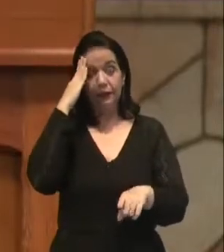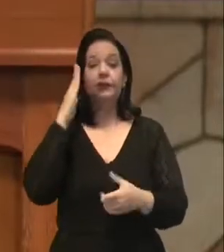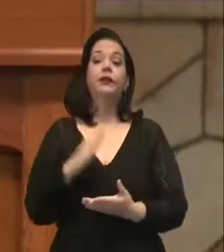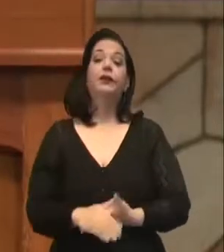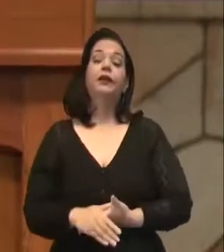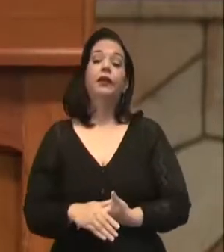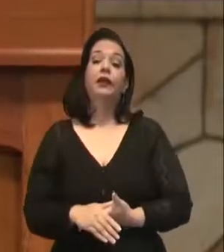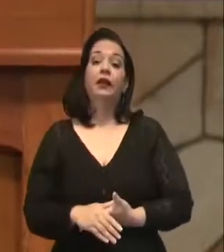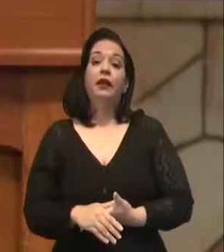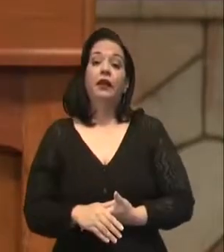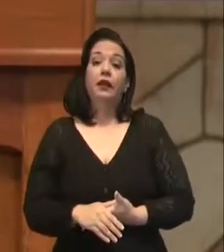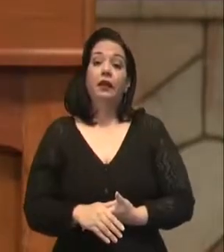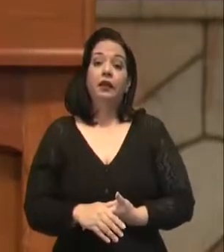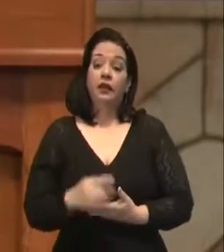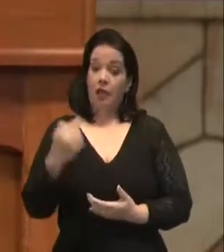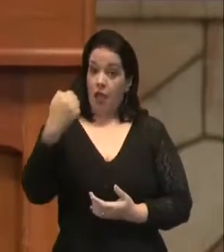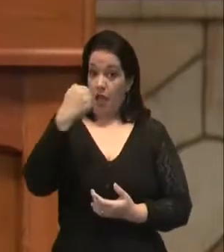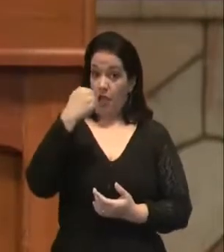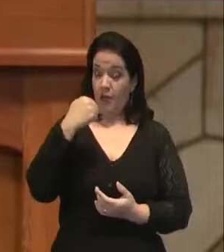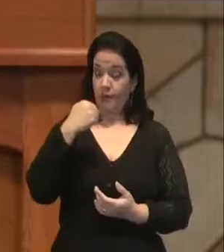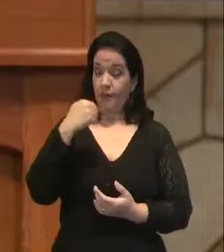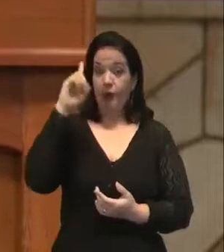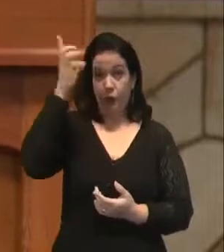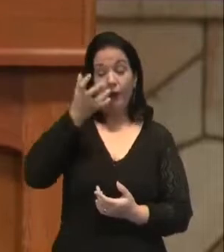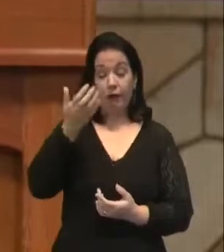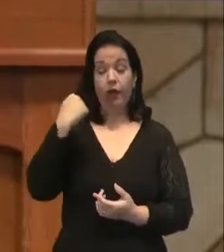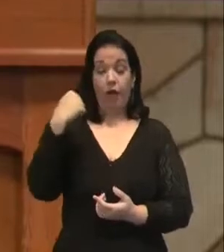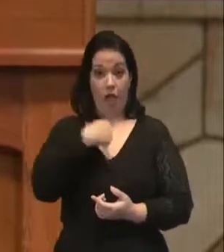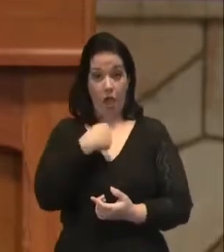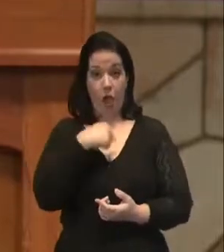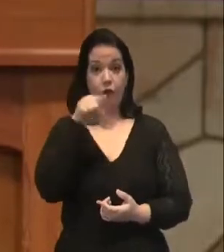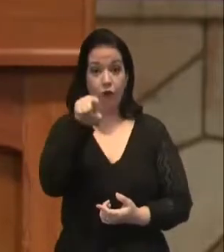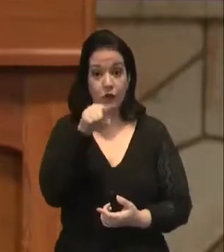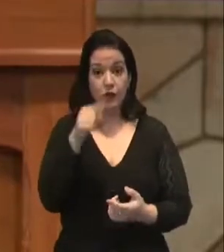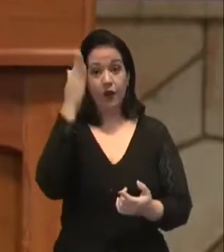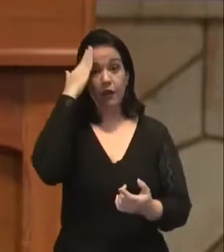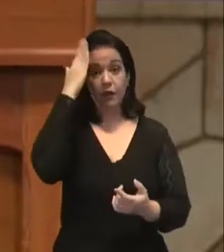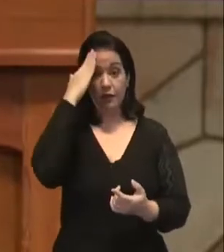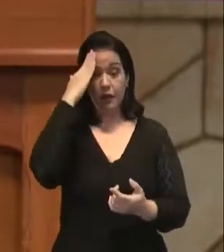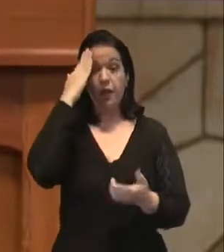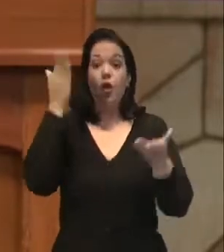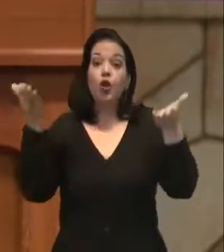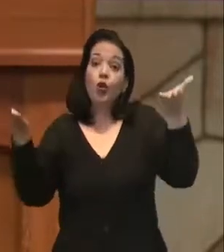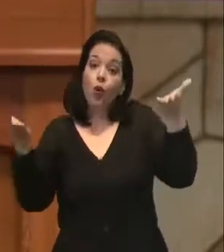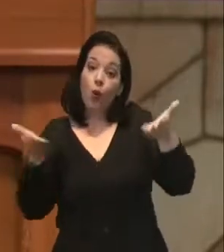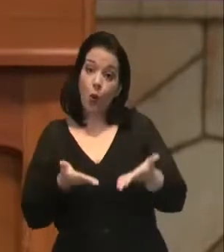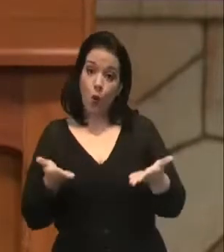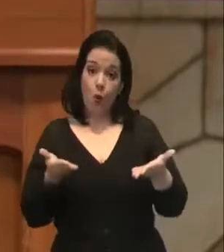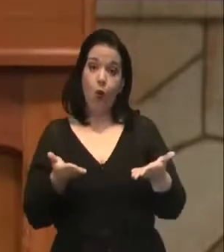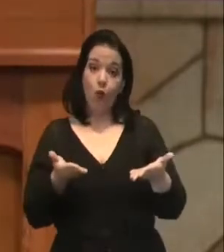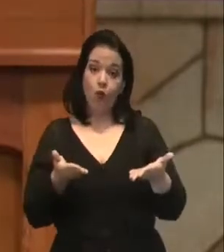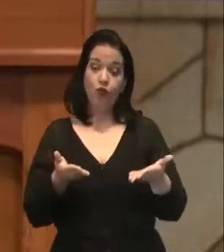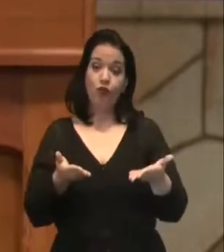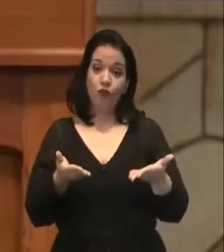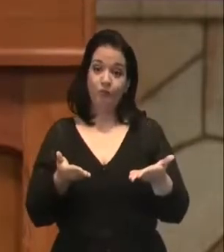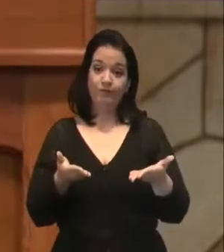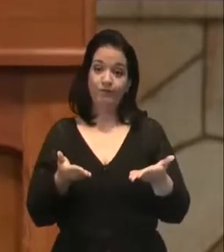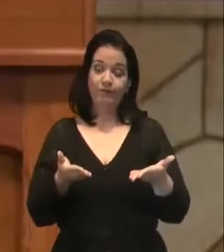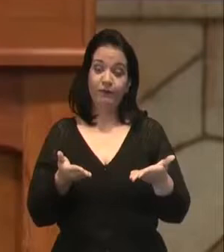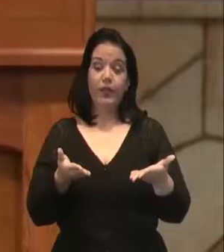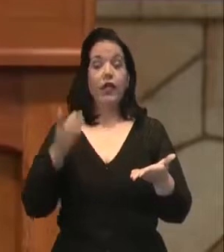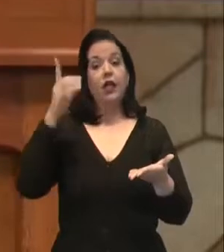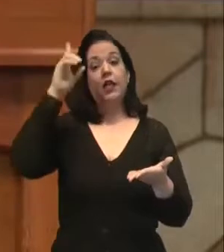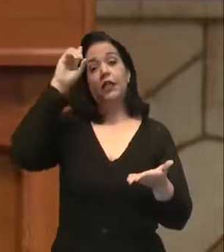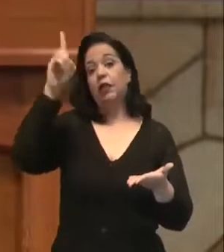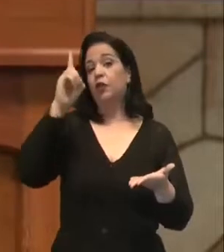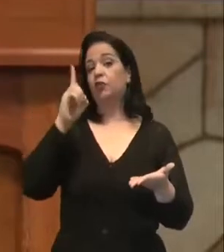nós entendamos, que você e eu entendamos hoje, é que Deus já fez por nós em